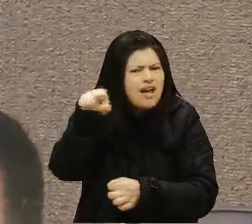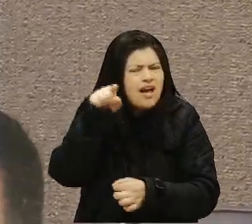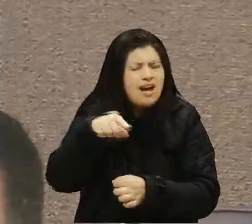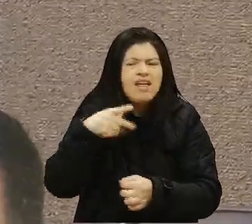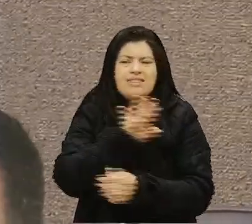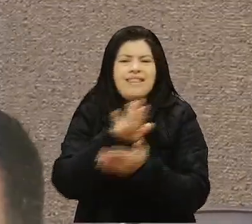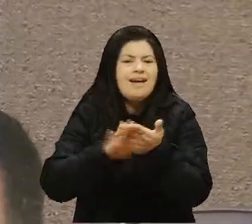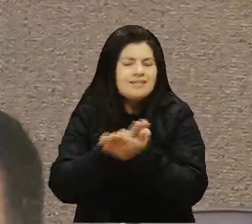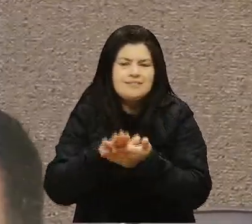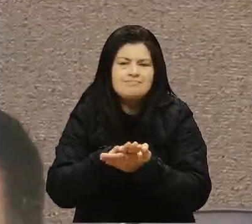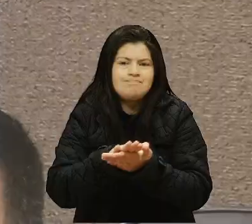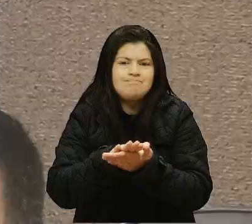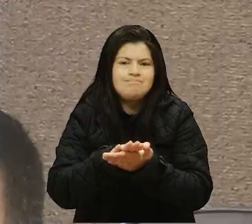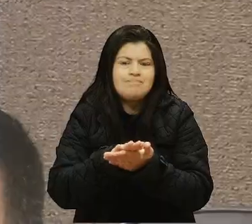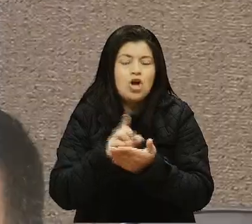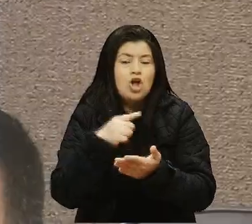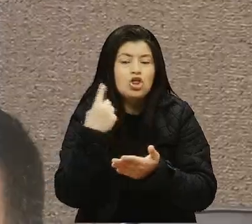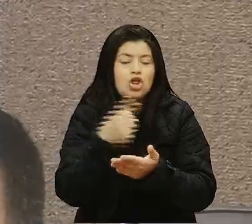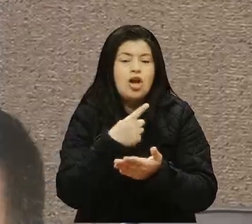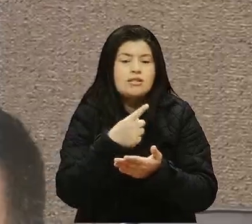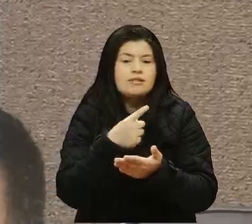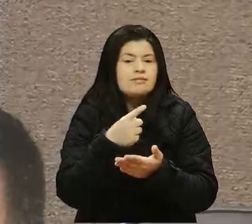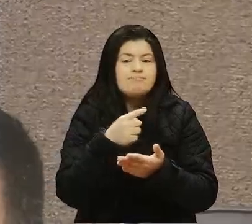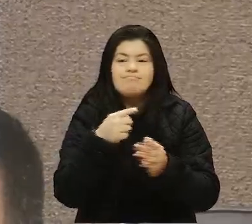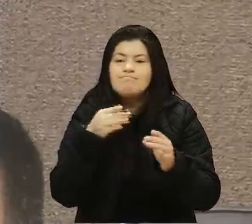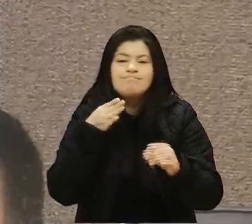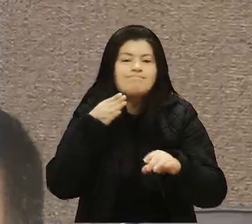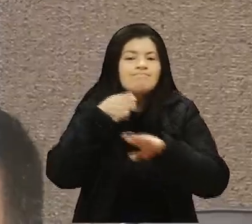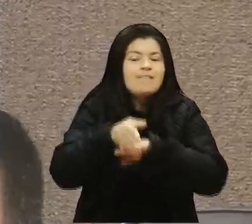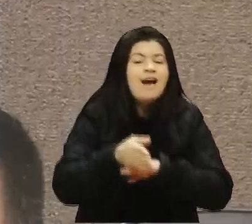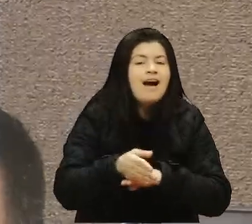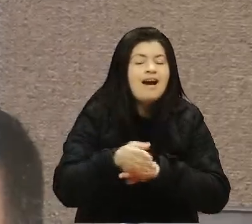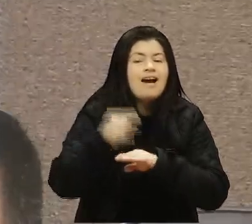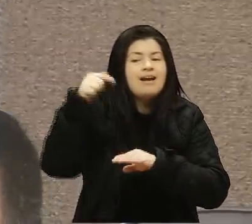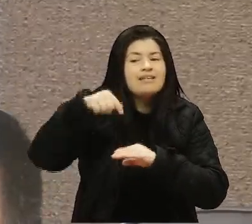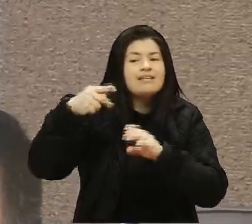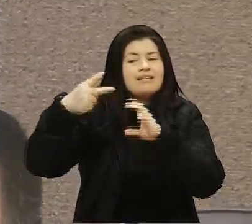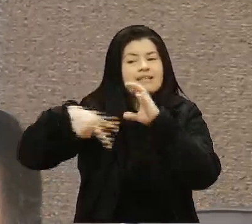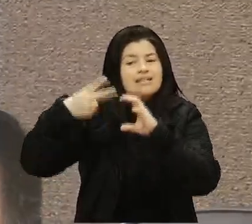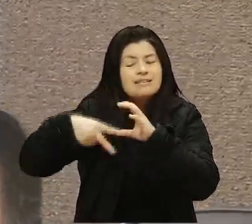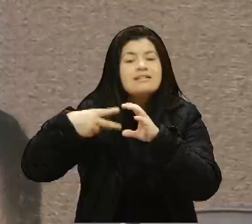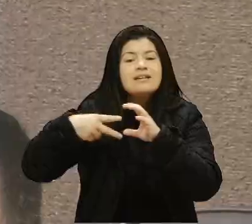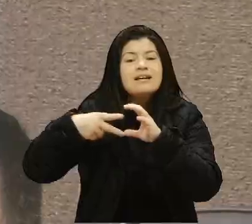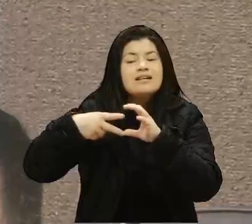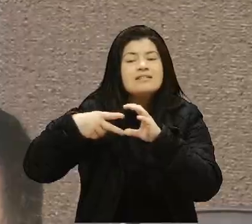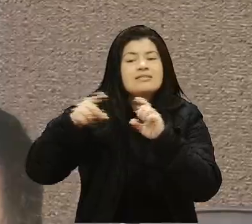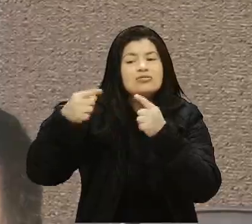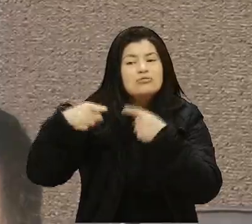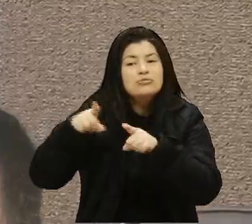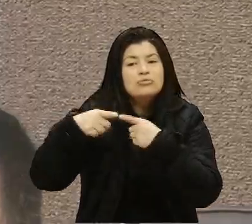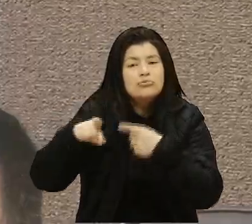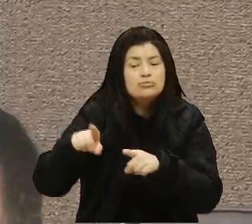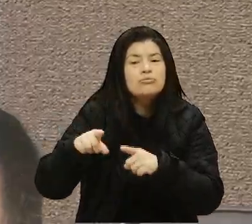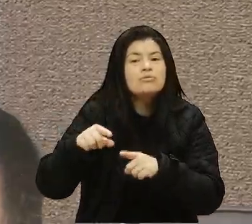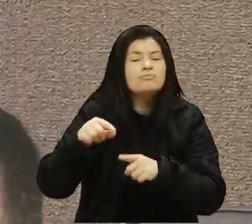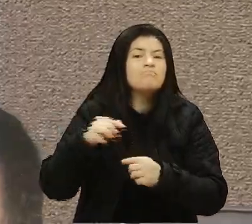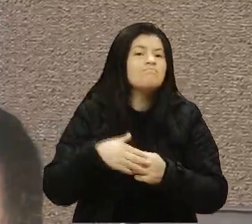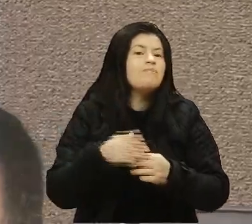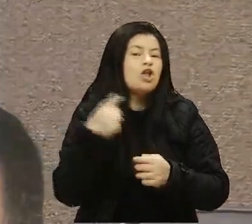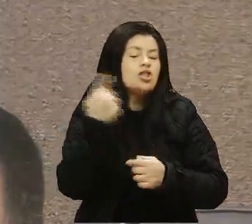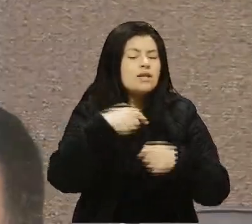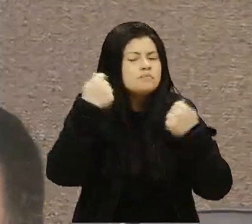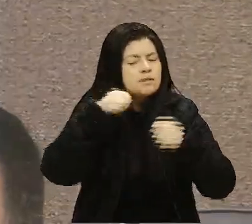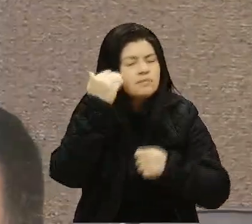ninguém. É uma tarefa nossa. Não partiu desta casa uma denúncia nesse sentido, mas há sim dúvidas e eu acho que a gente